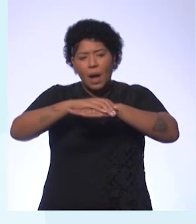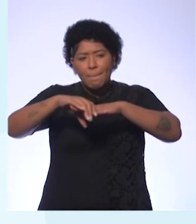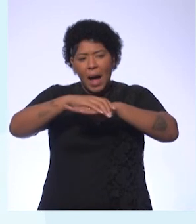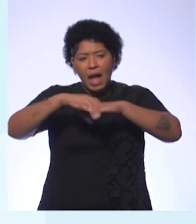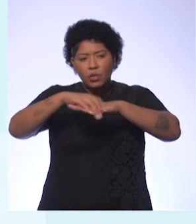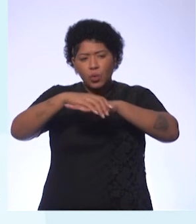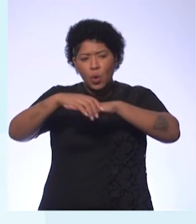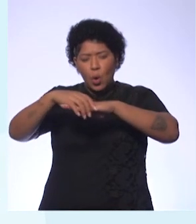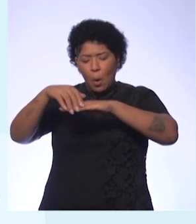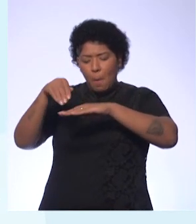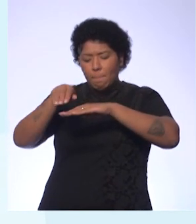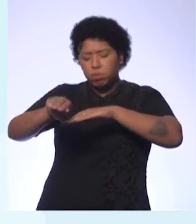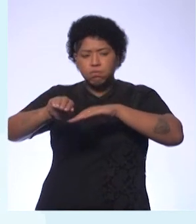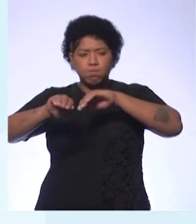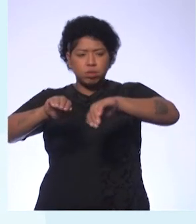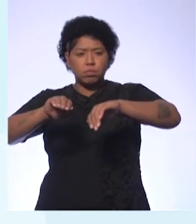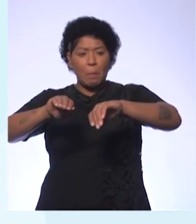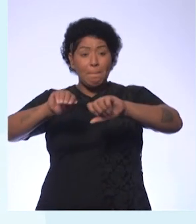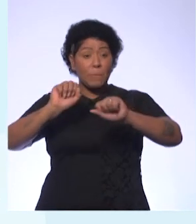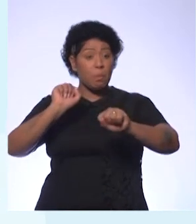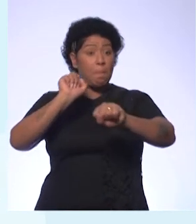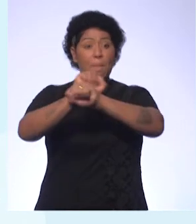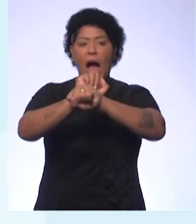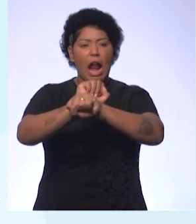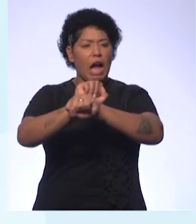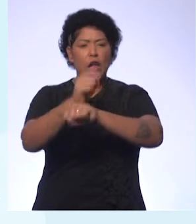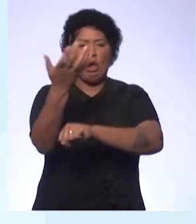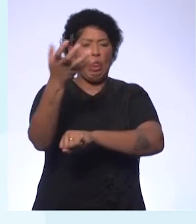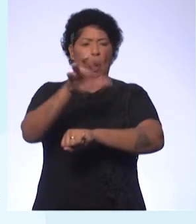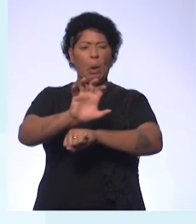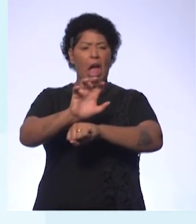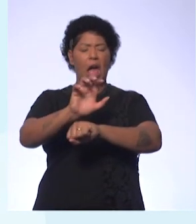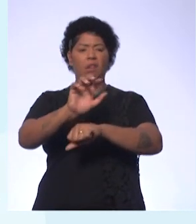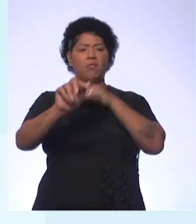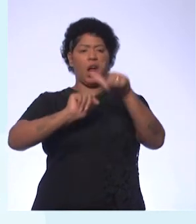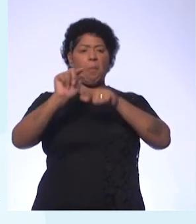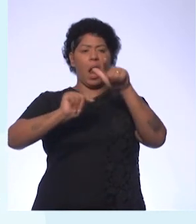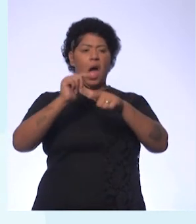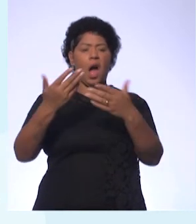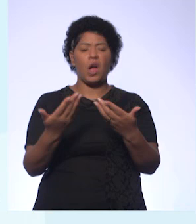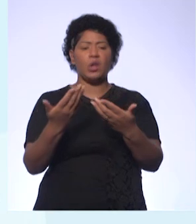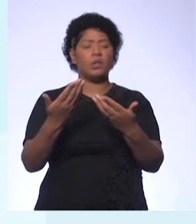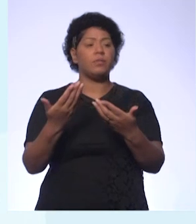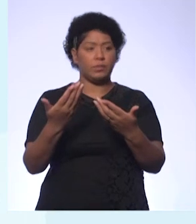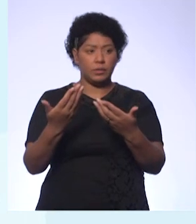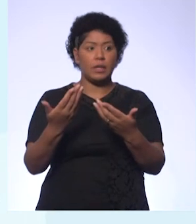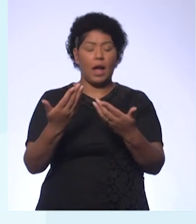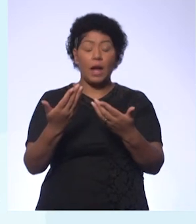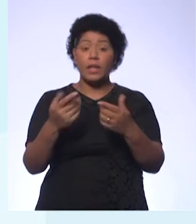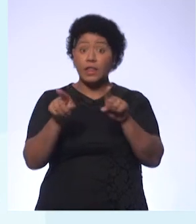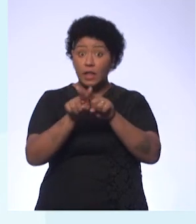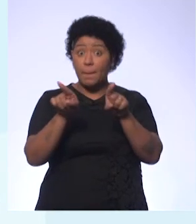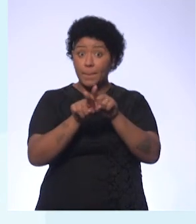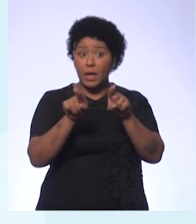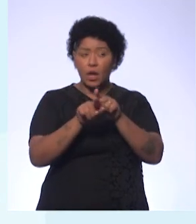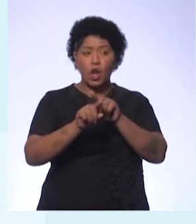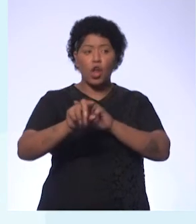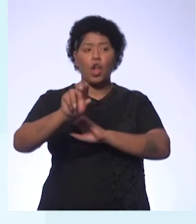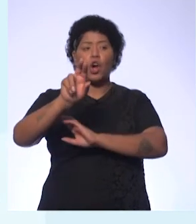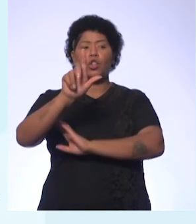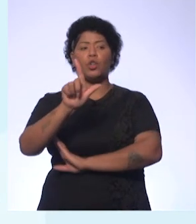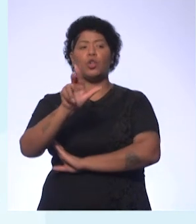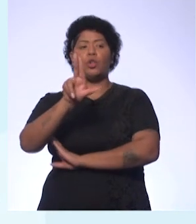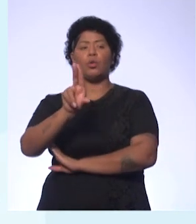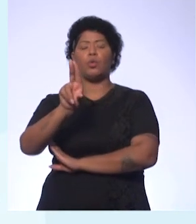a produção. Greves, manifestações e protestos. O ludismo ele é a destruição das máquinas sob a alegação de que